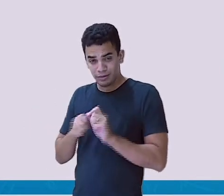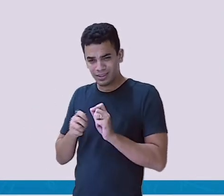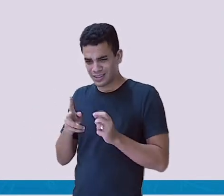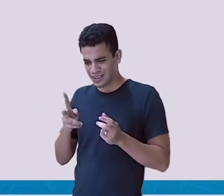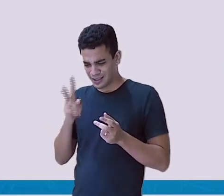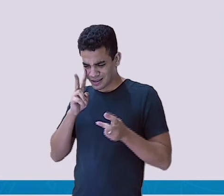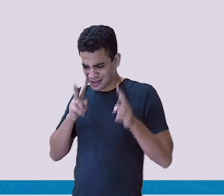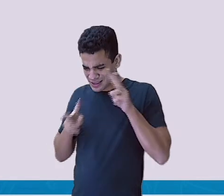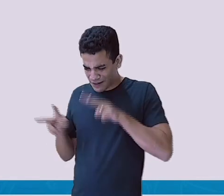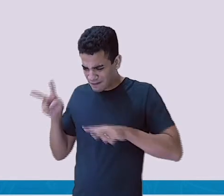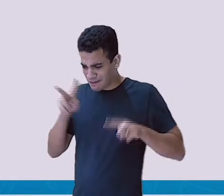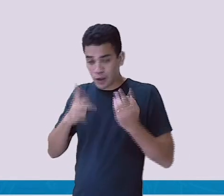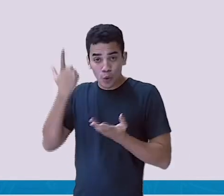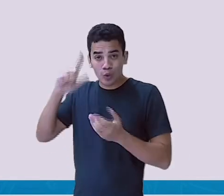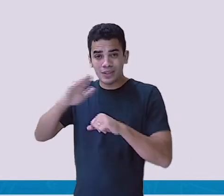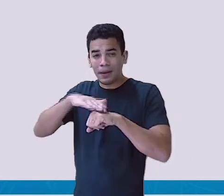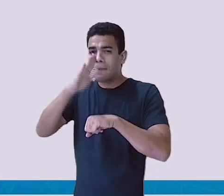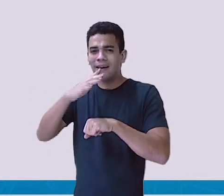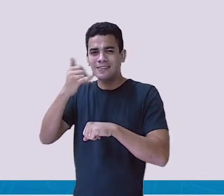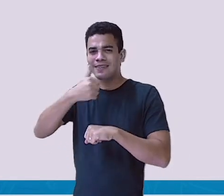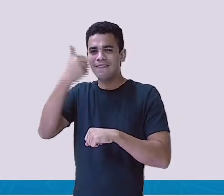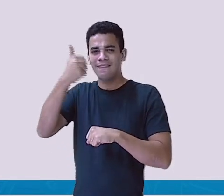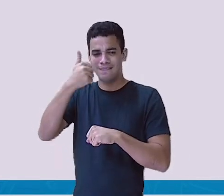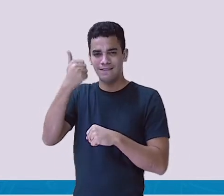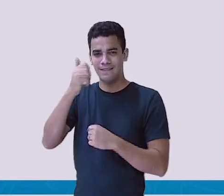resolvendo. Então, eu posso aqui, olha,